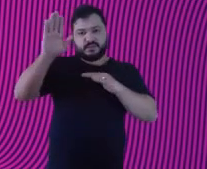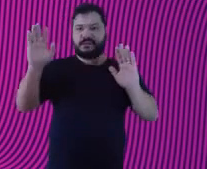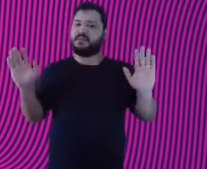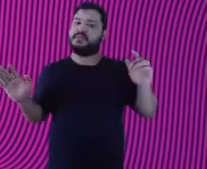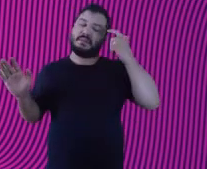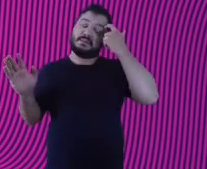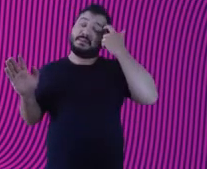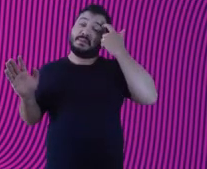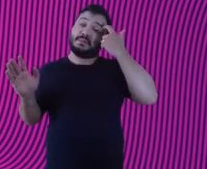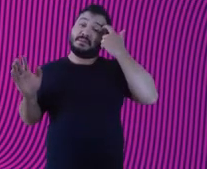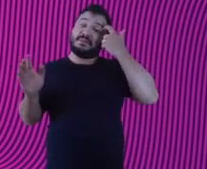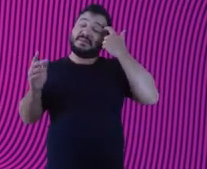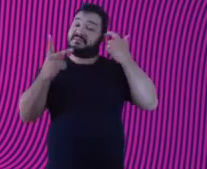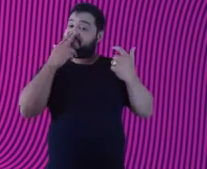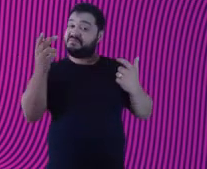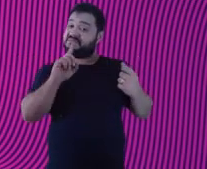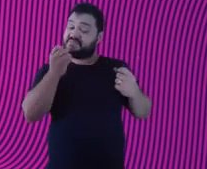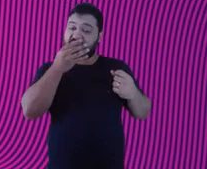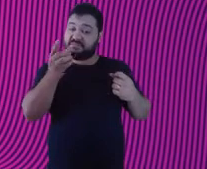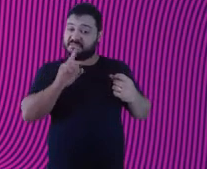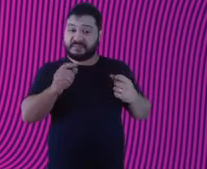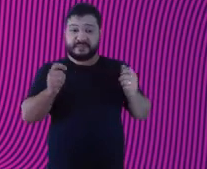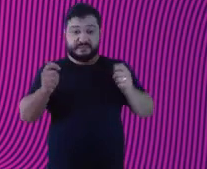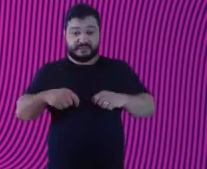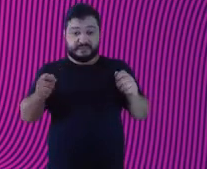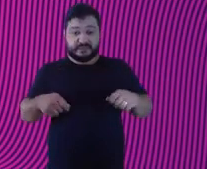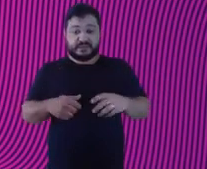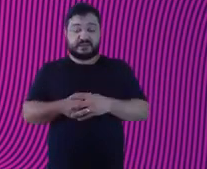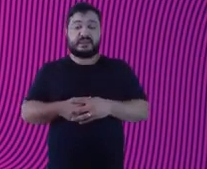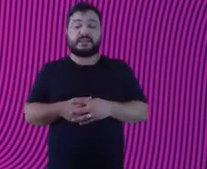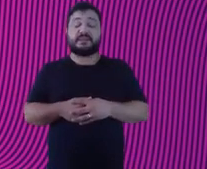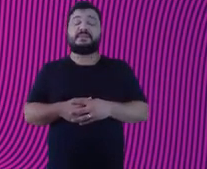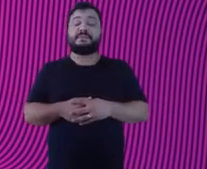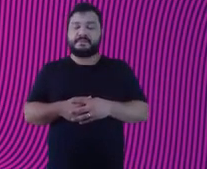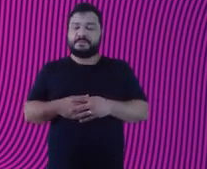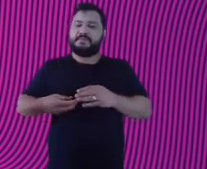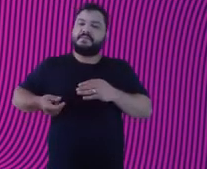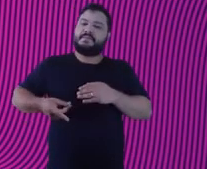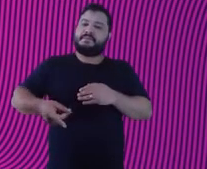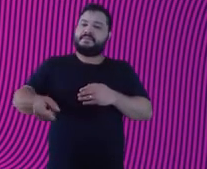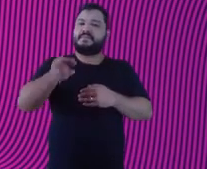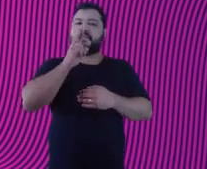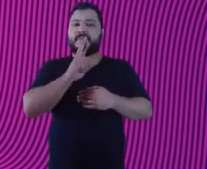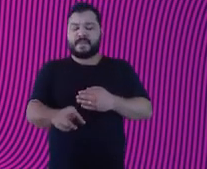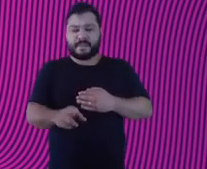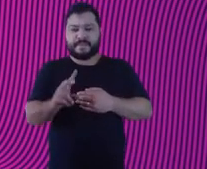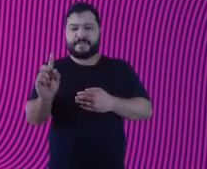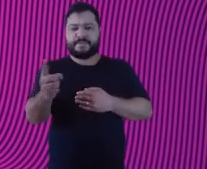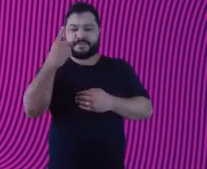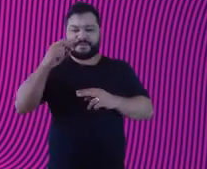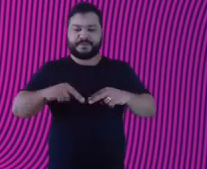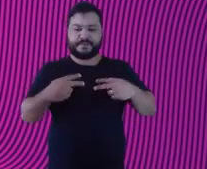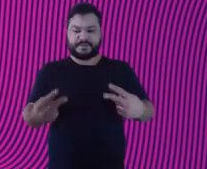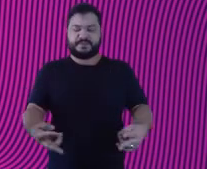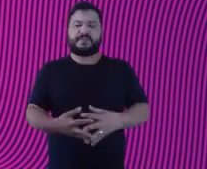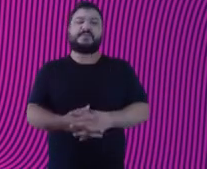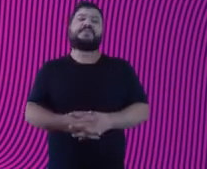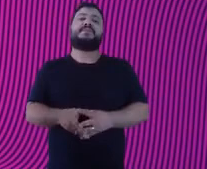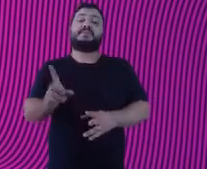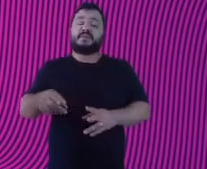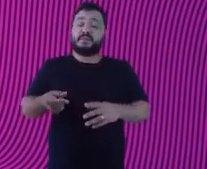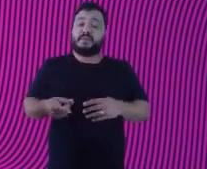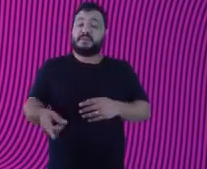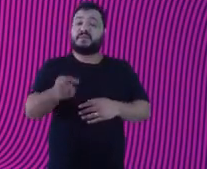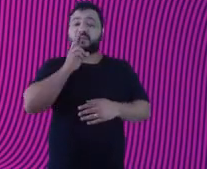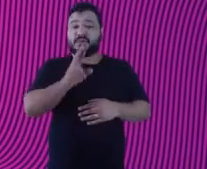não consideraria tanto essa possibilidade. E a duração da resposta com o primeiro transplante, né? Quer dizer, uma duração de resposta